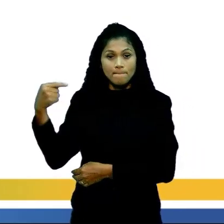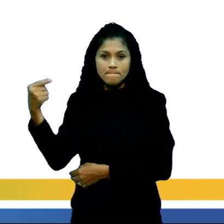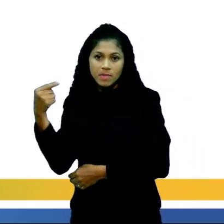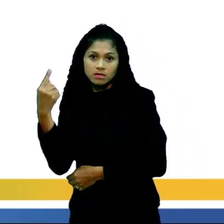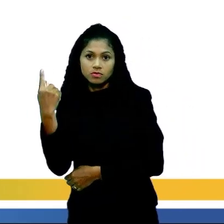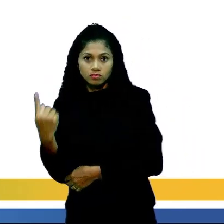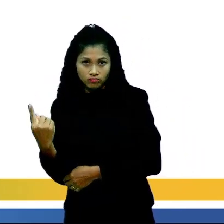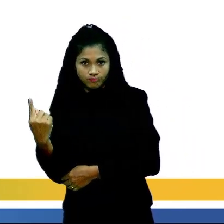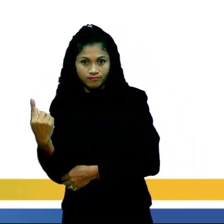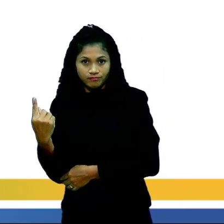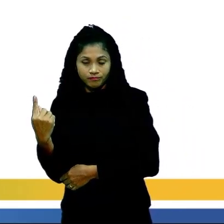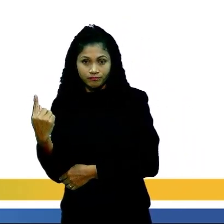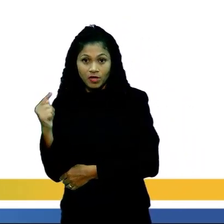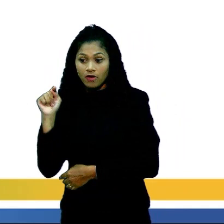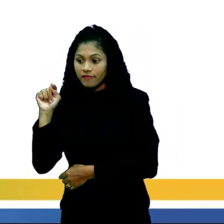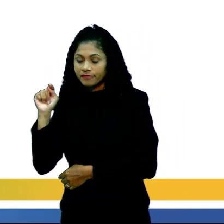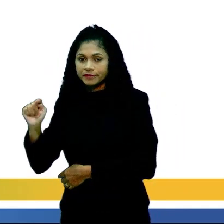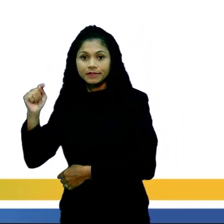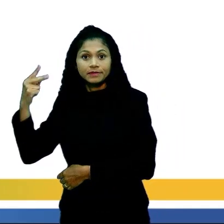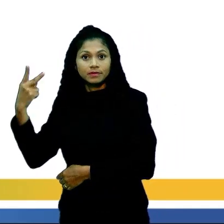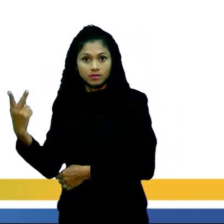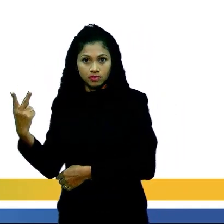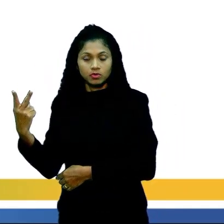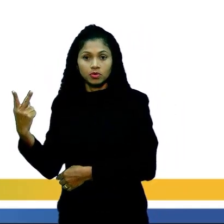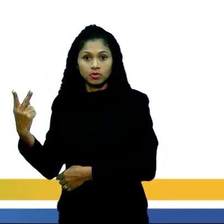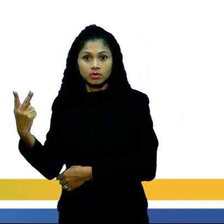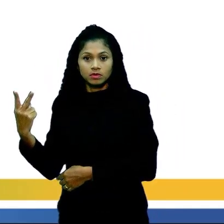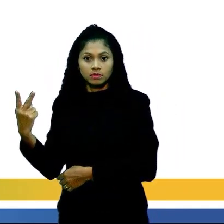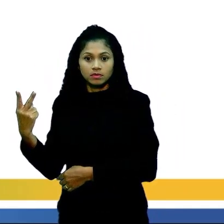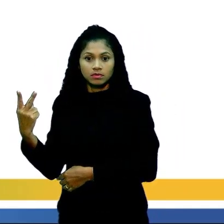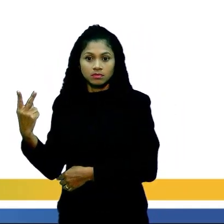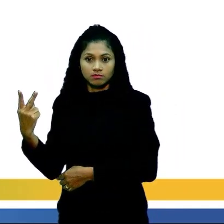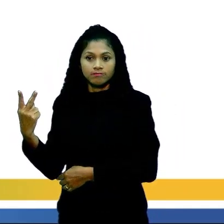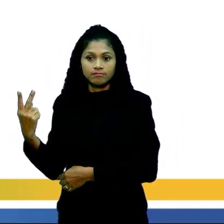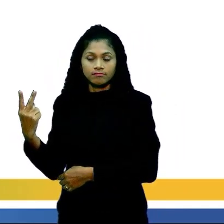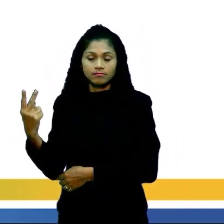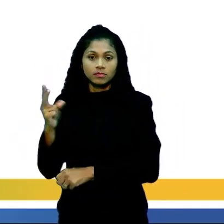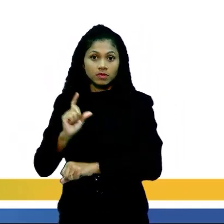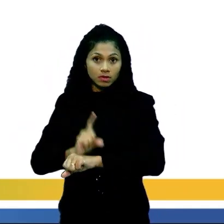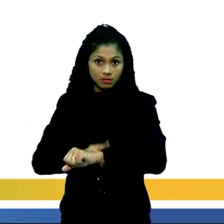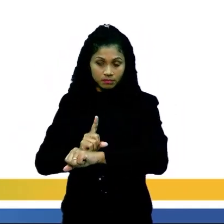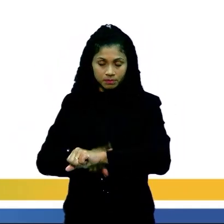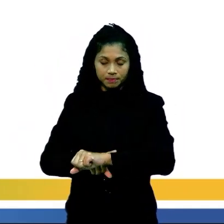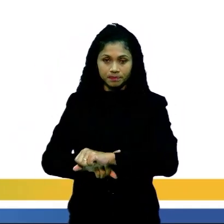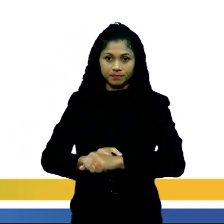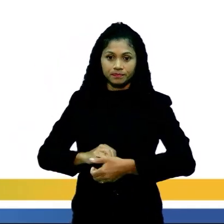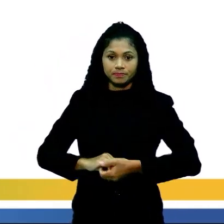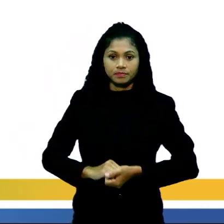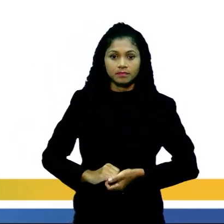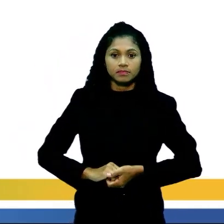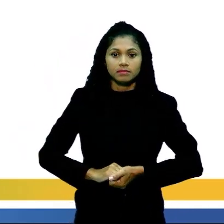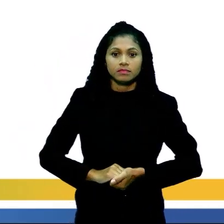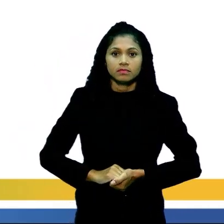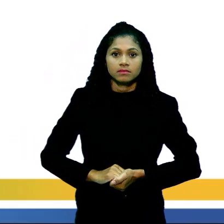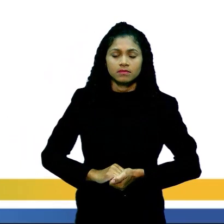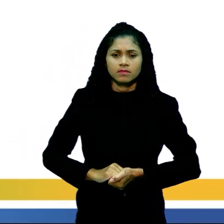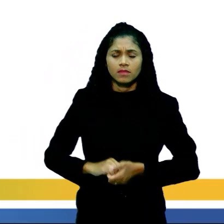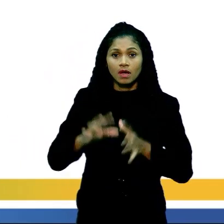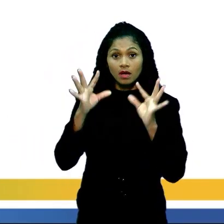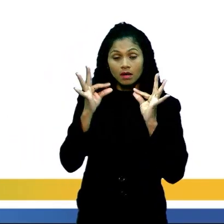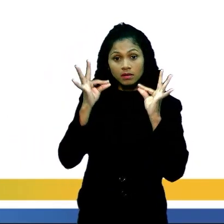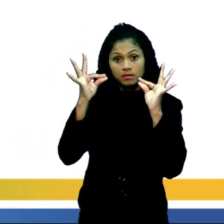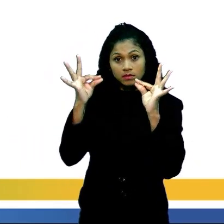1 vezes 2 turnos. Ou seja, vale. Aí que está a